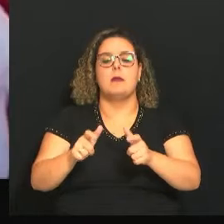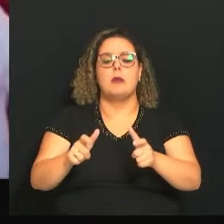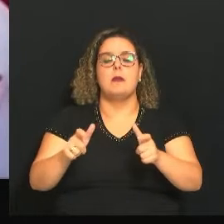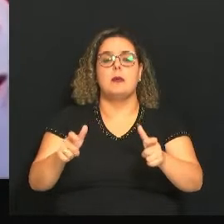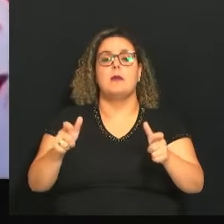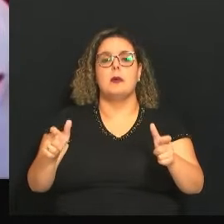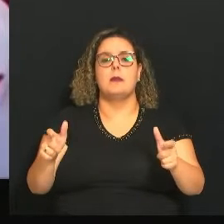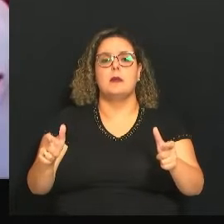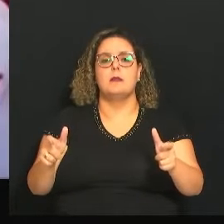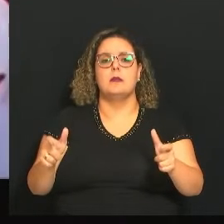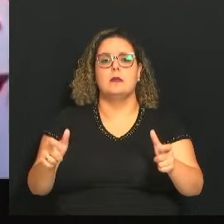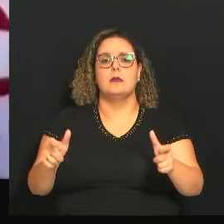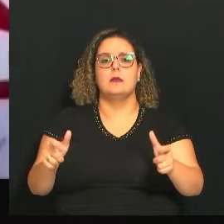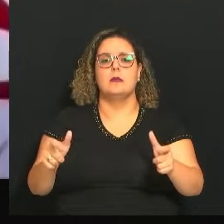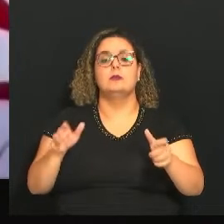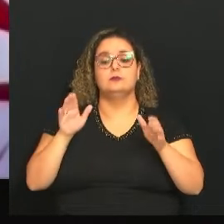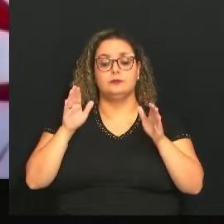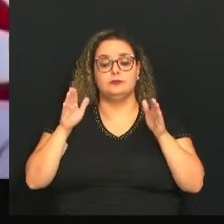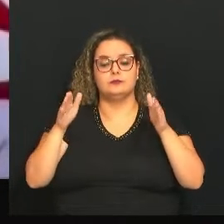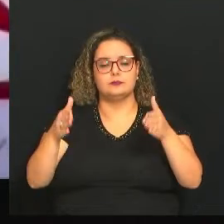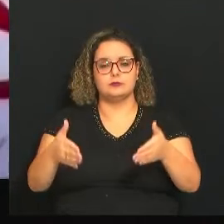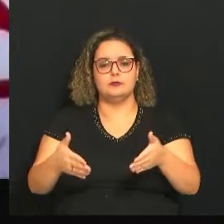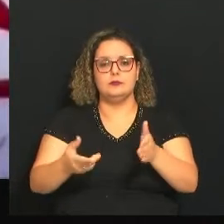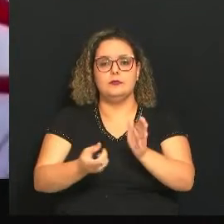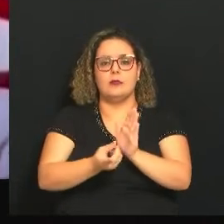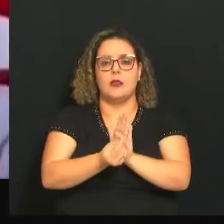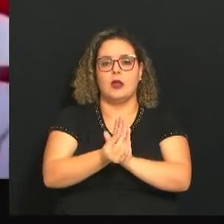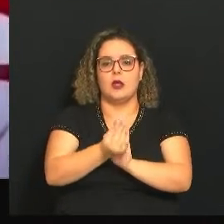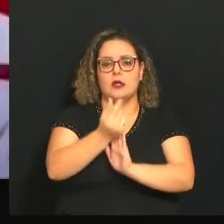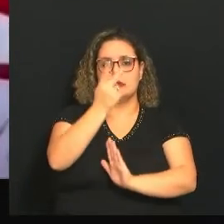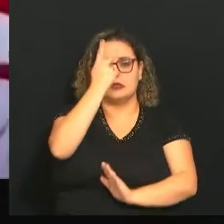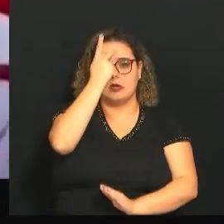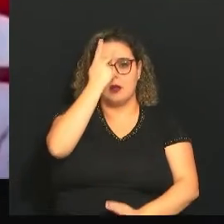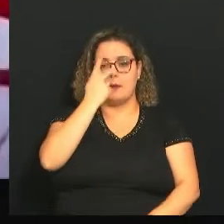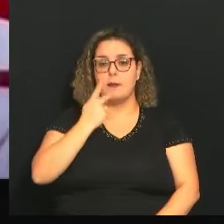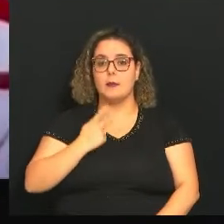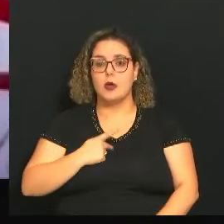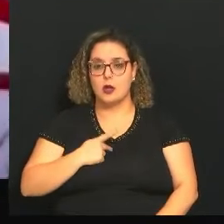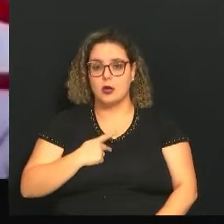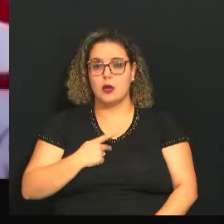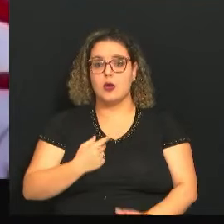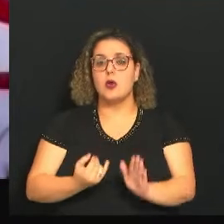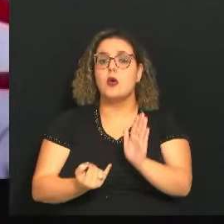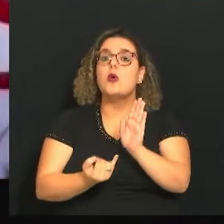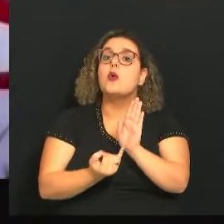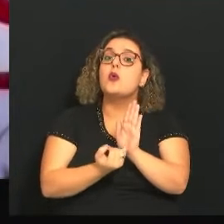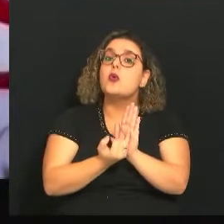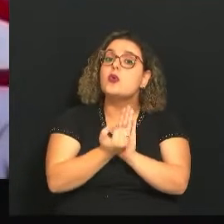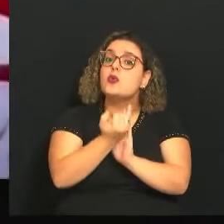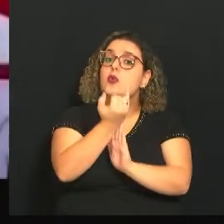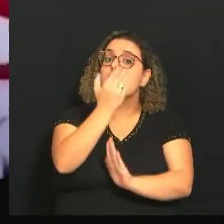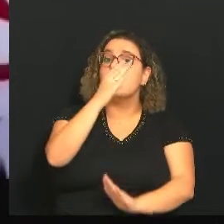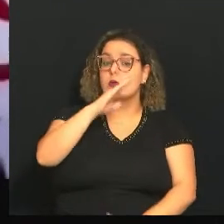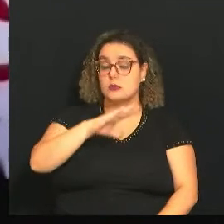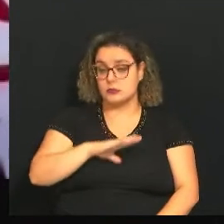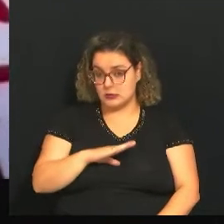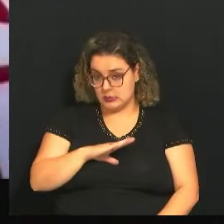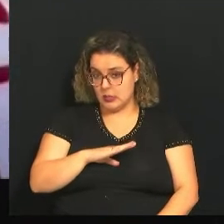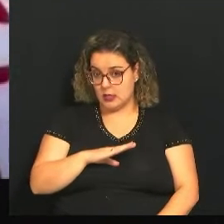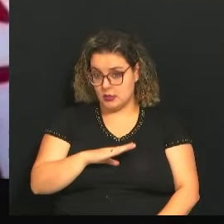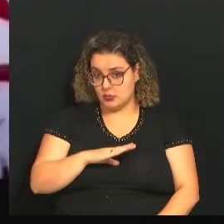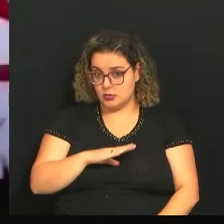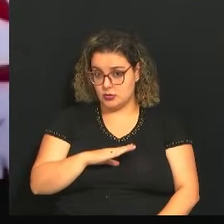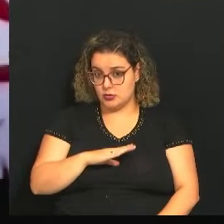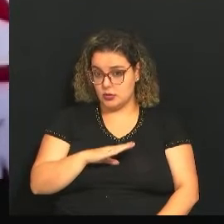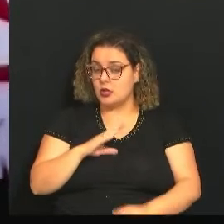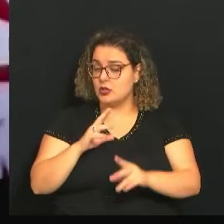é justamente a receita própria, que são os impostos da cidade, né? Então, ali você já